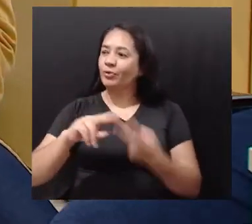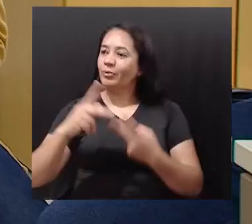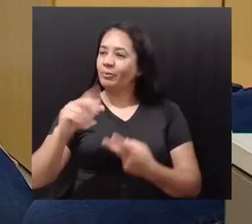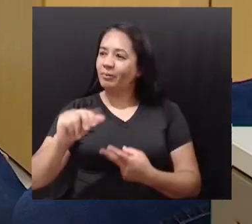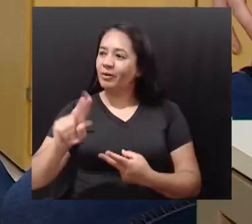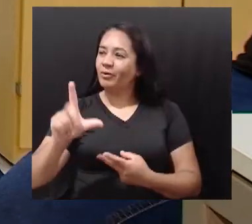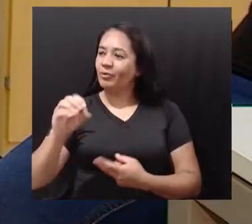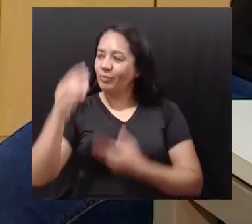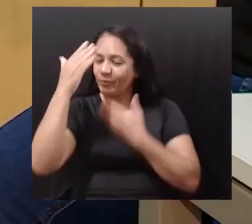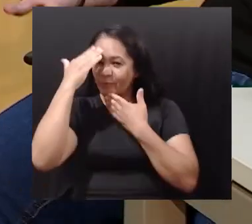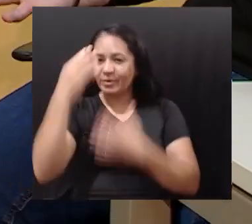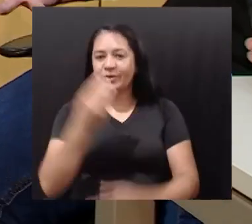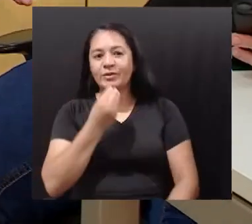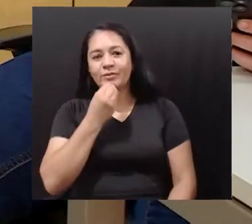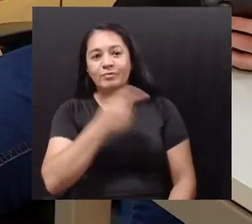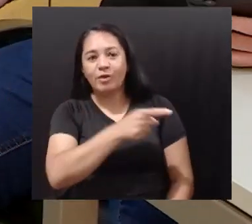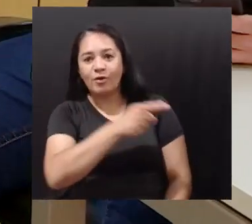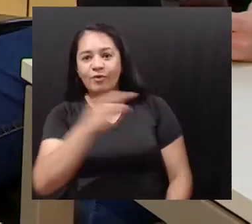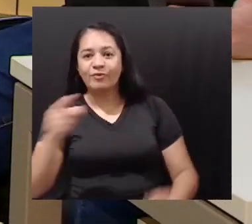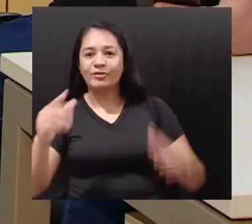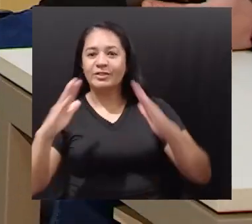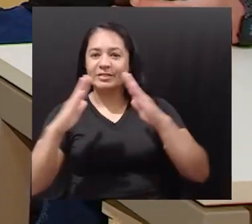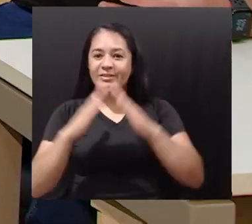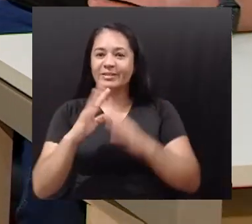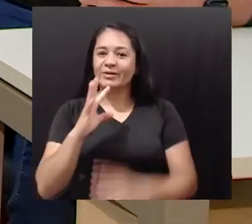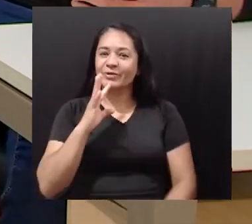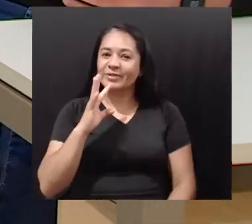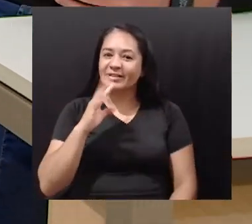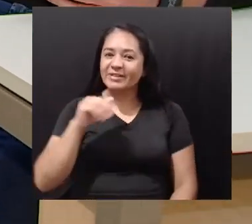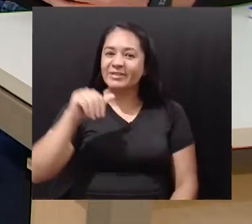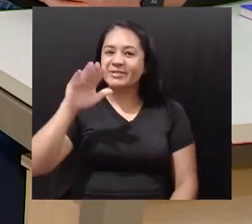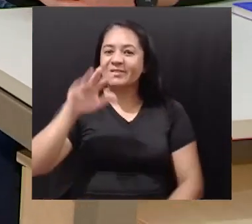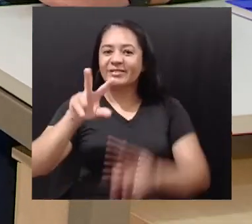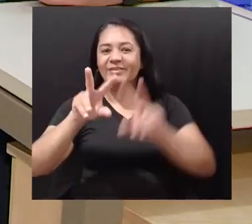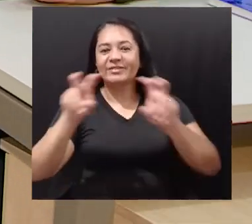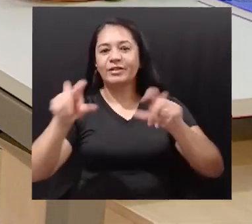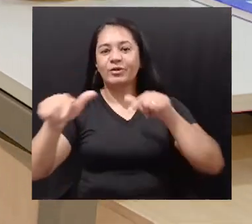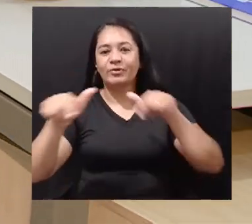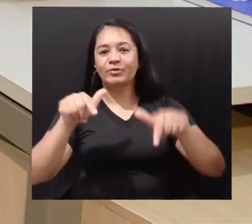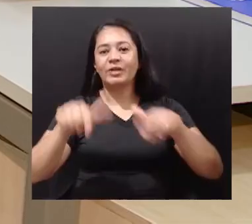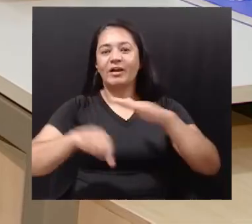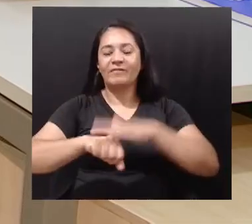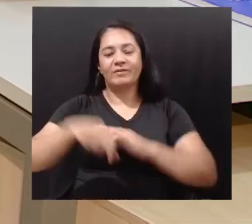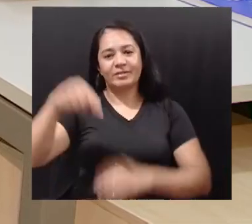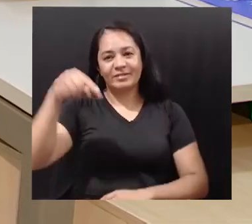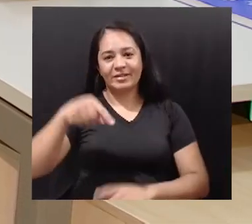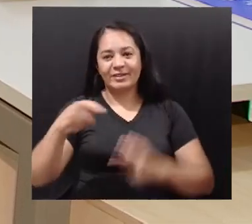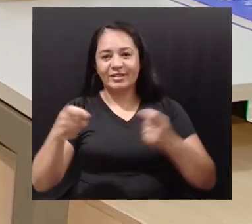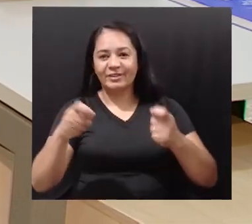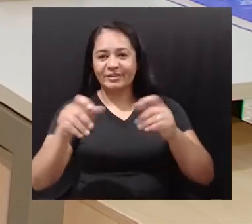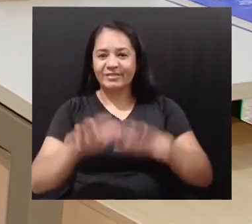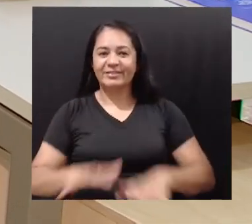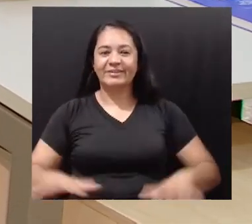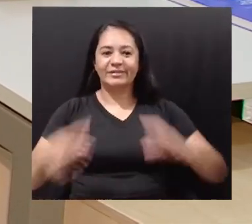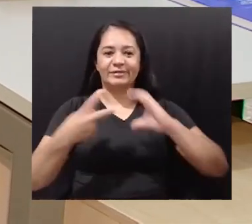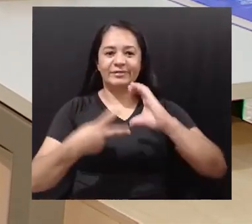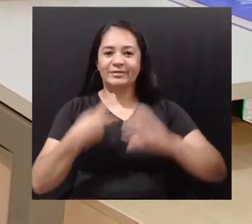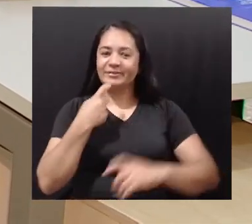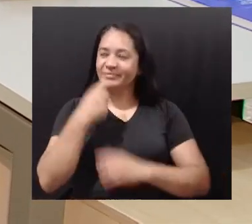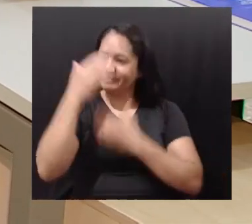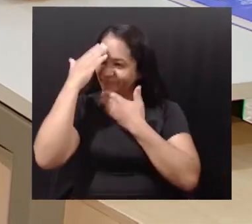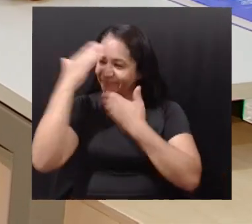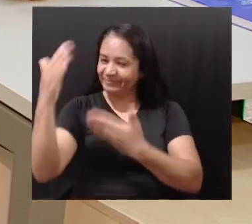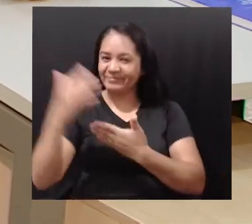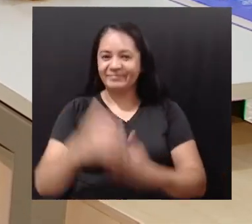o pessoal que está em casa conhecer um pouco mais sobre os trabalhos feitos aqui na Controladoria Geral da Câmara de Campinas. Muito obrigado, viu? Obrigado,